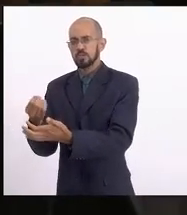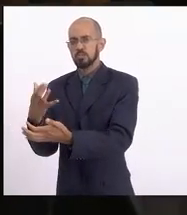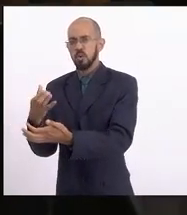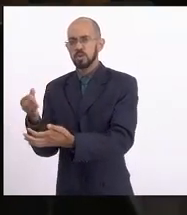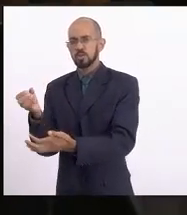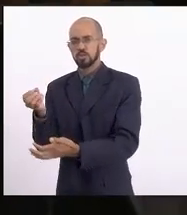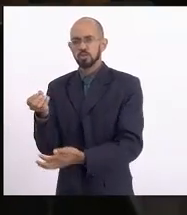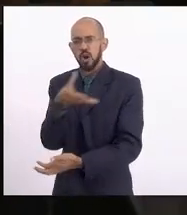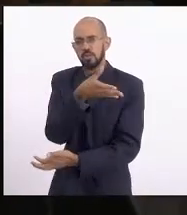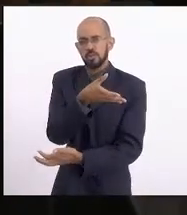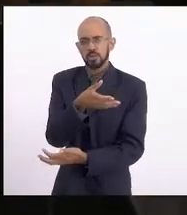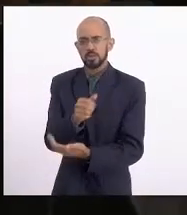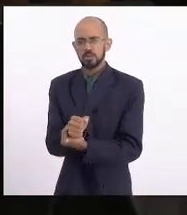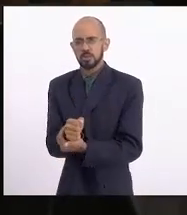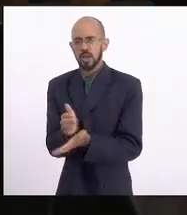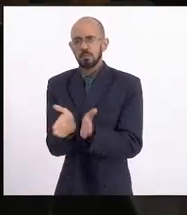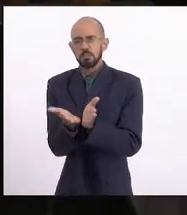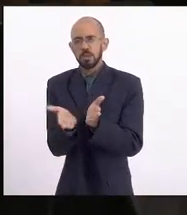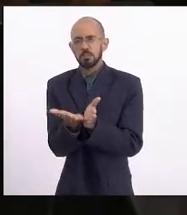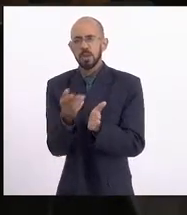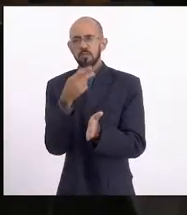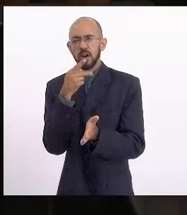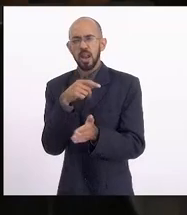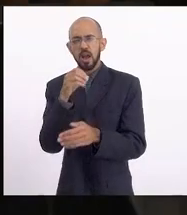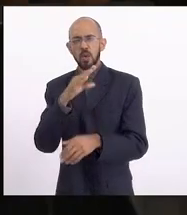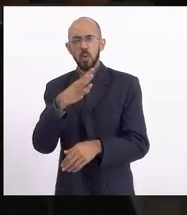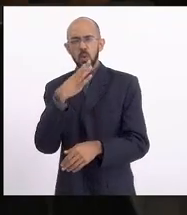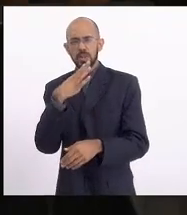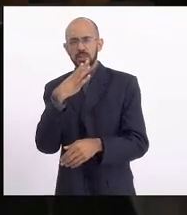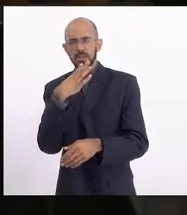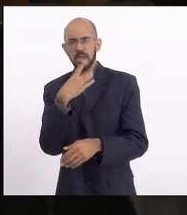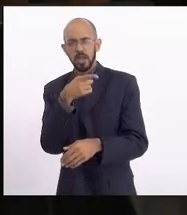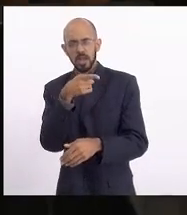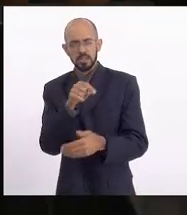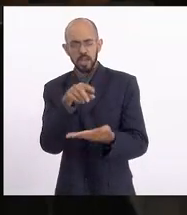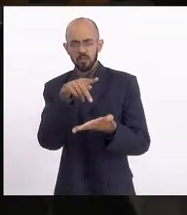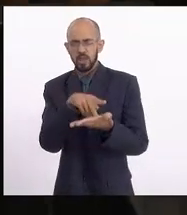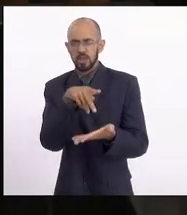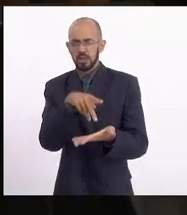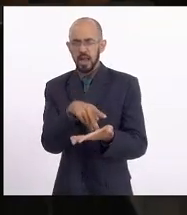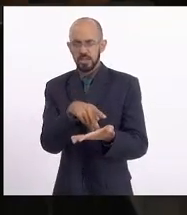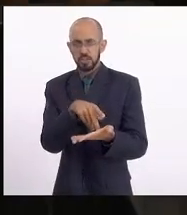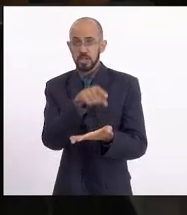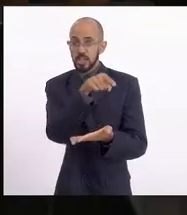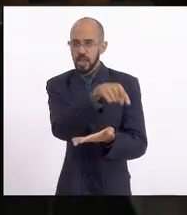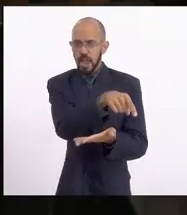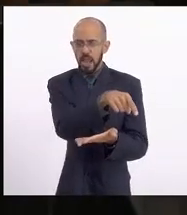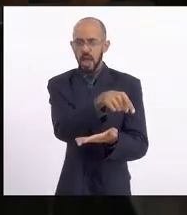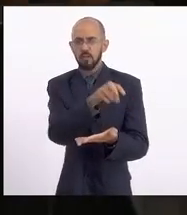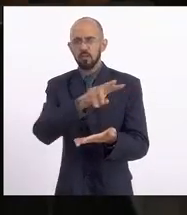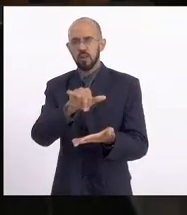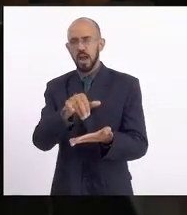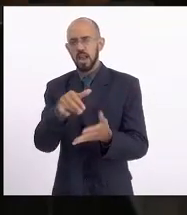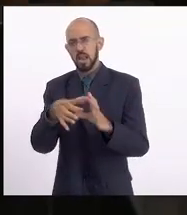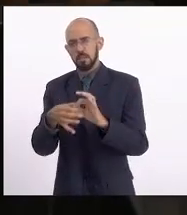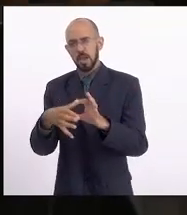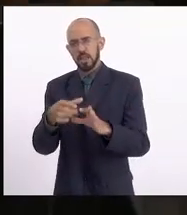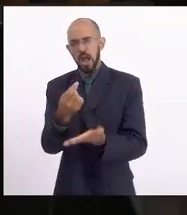também diz, conhecereis a verdade vos libertará. A Bíblia também diz, quando